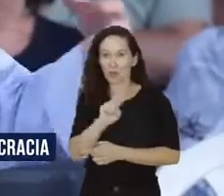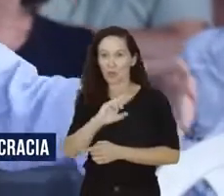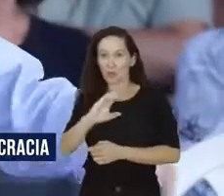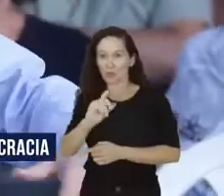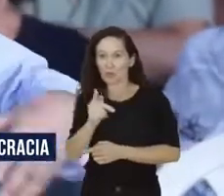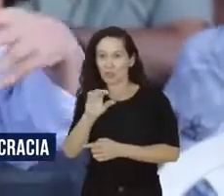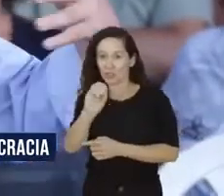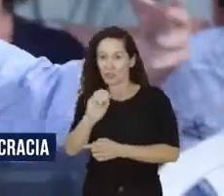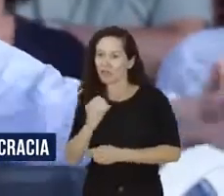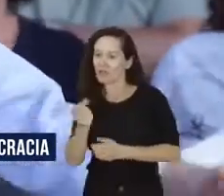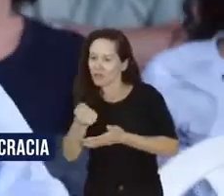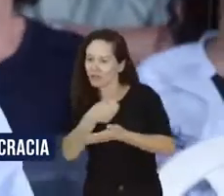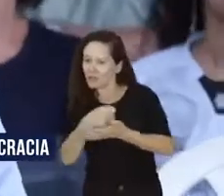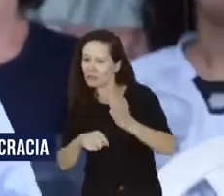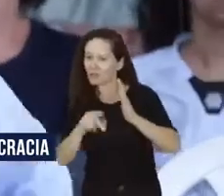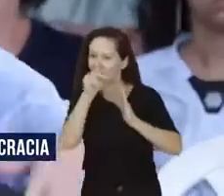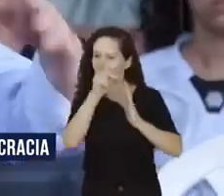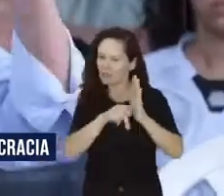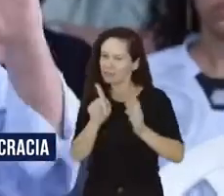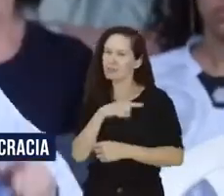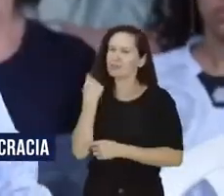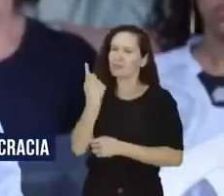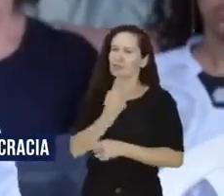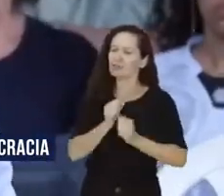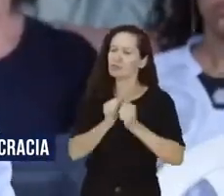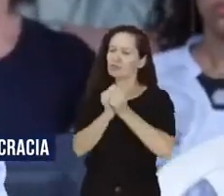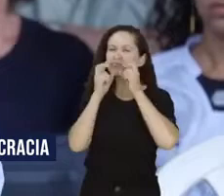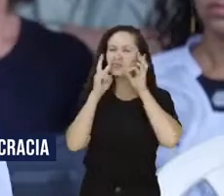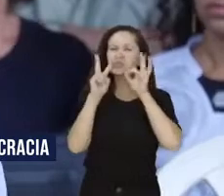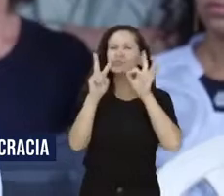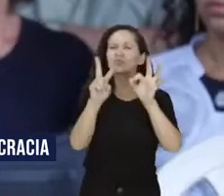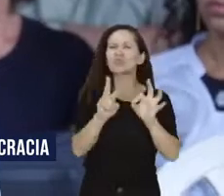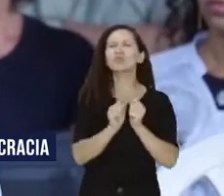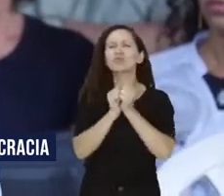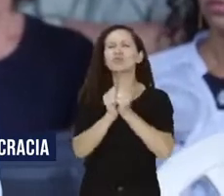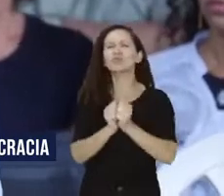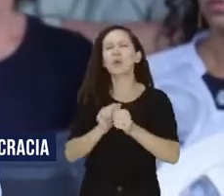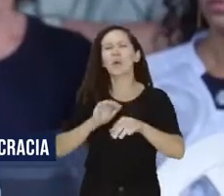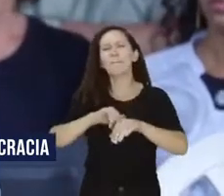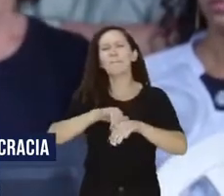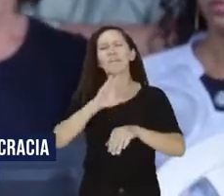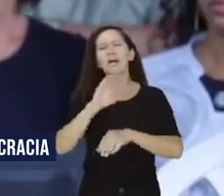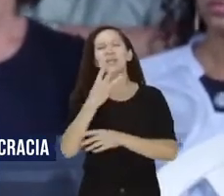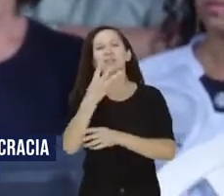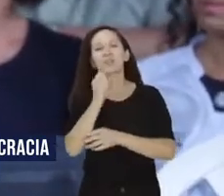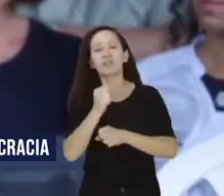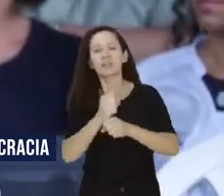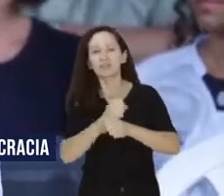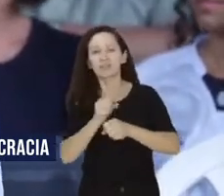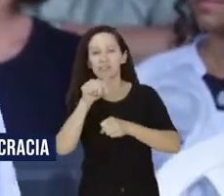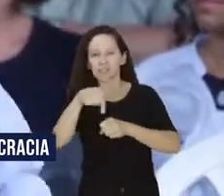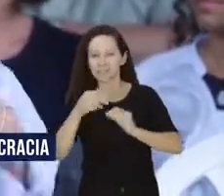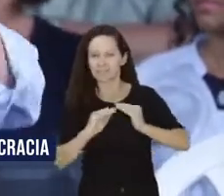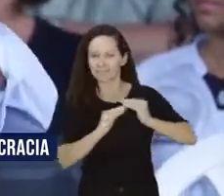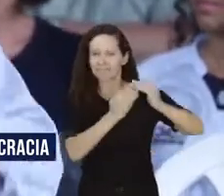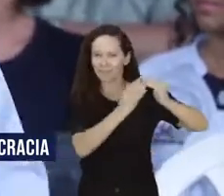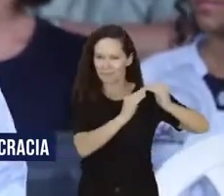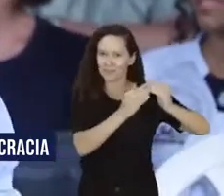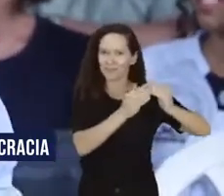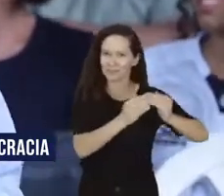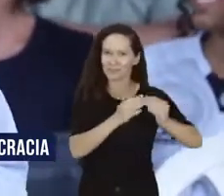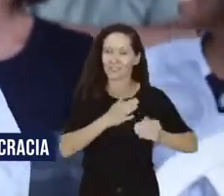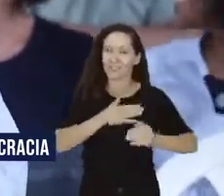foi acompanhando, já são mais de 30 anos, a vida do Heliópolis. Isso é uma coisa que dá orgulho, são